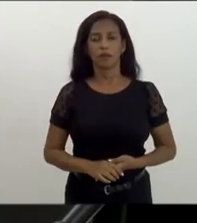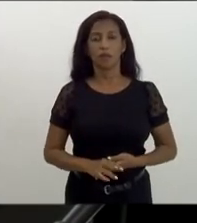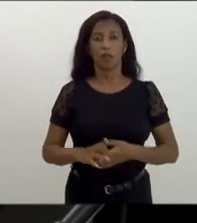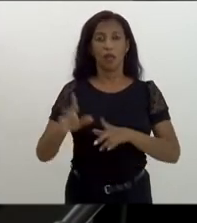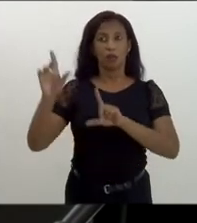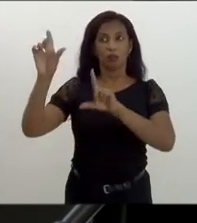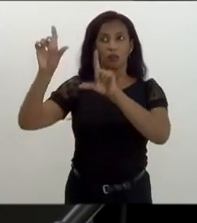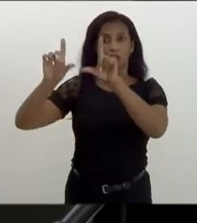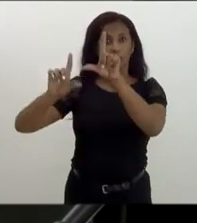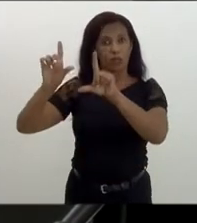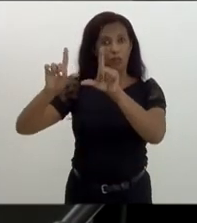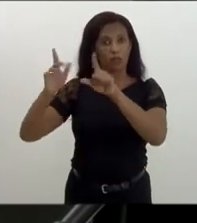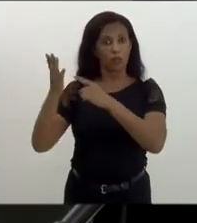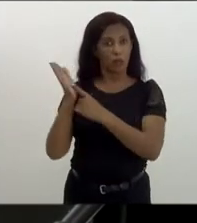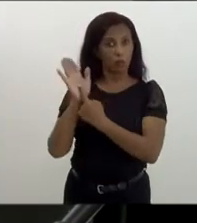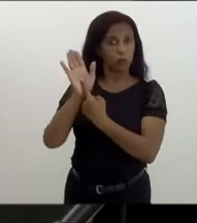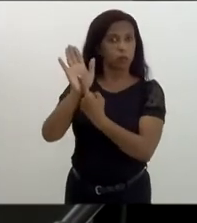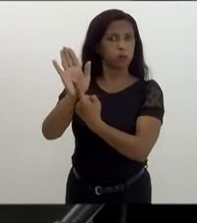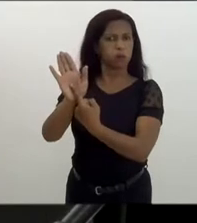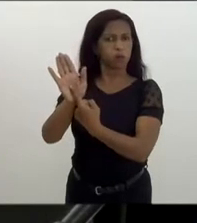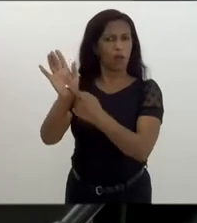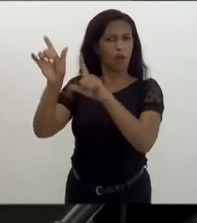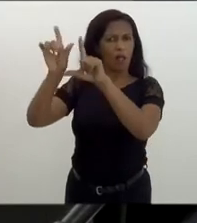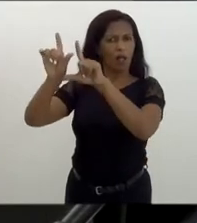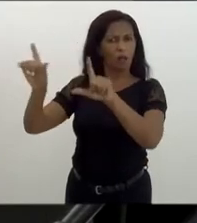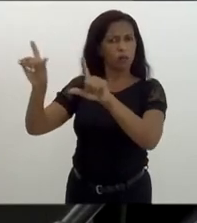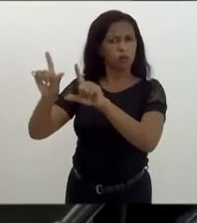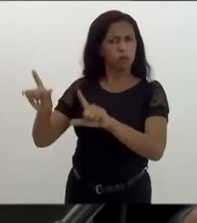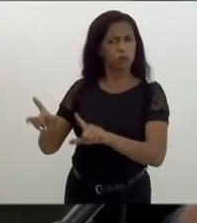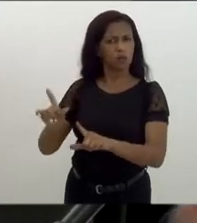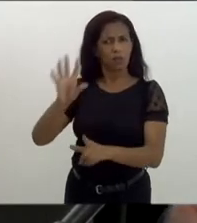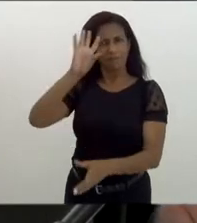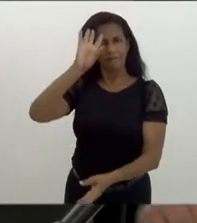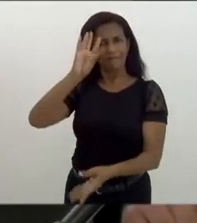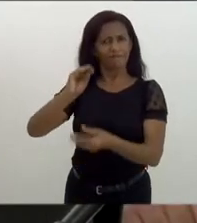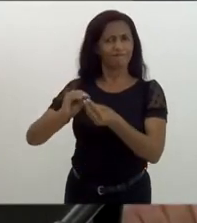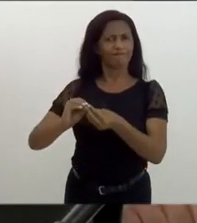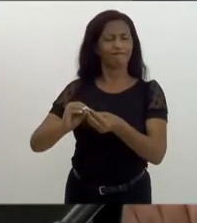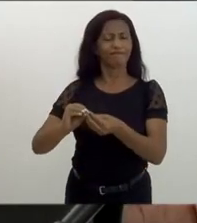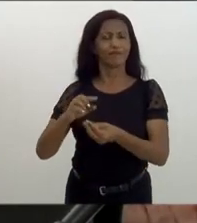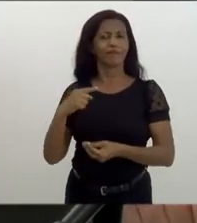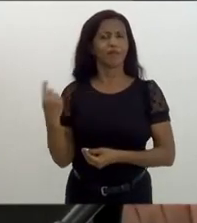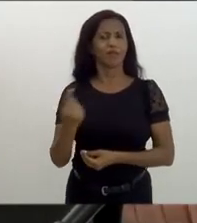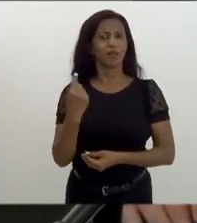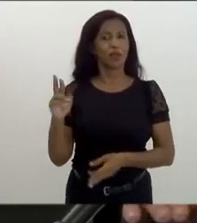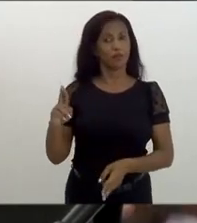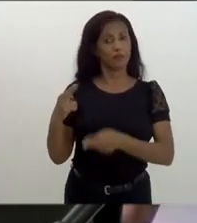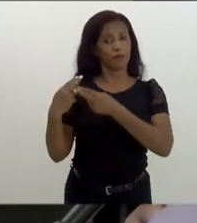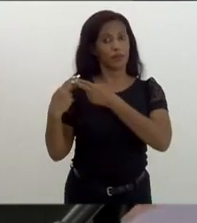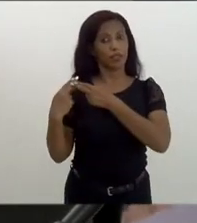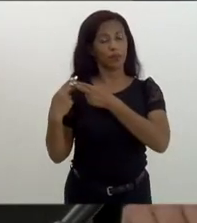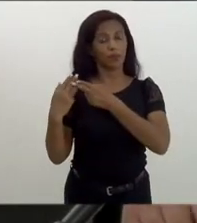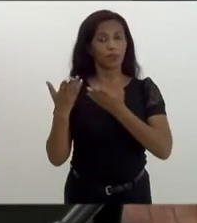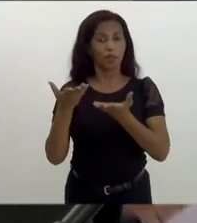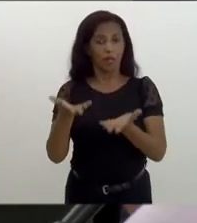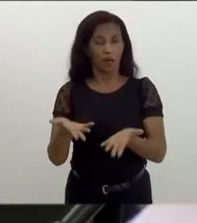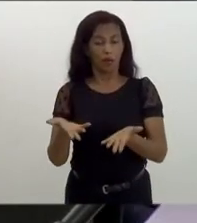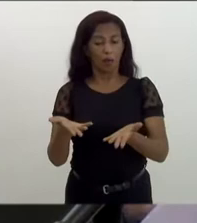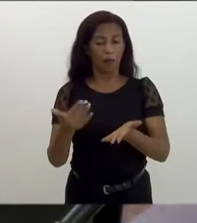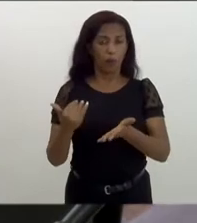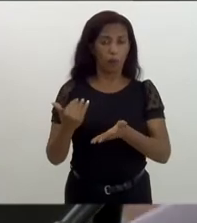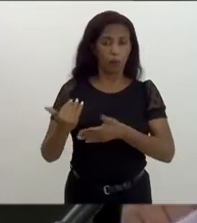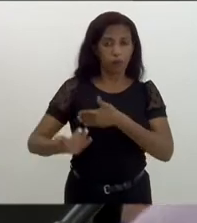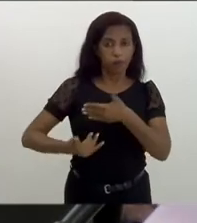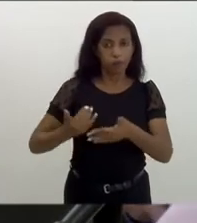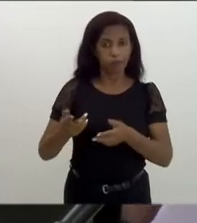reportagem e o que a conclusão que nós que somos os responsáveis por por